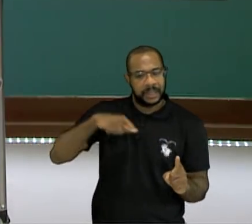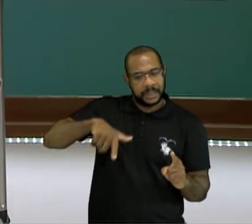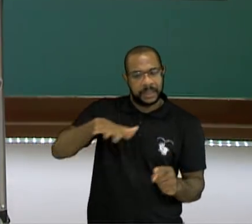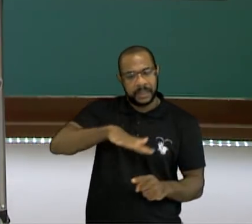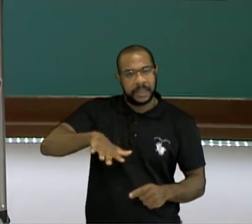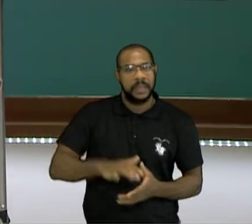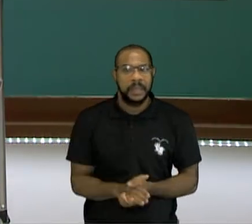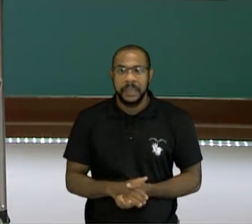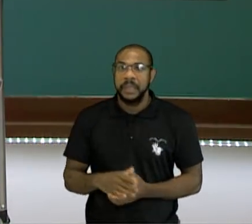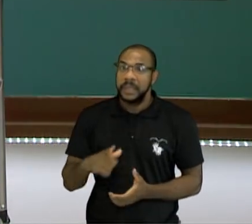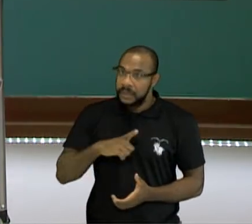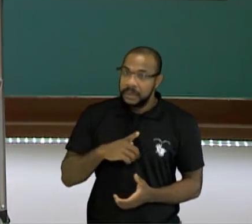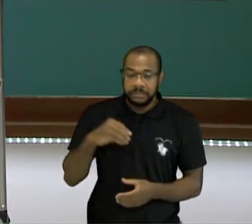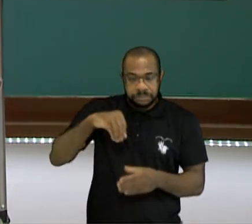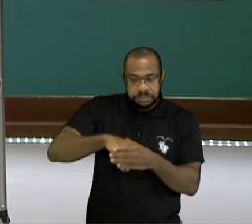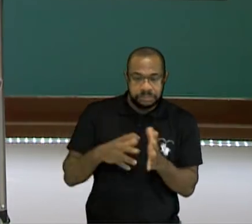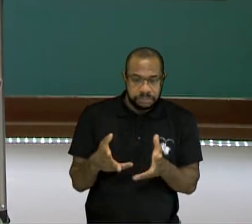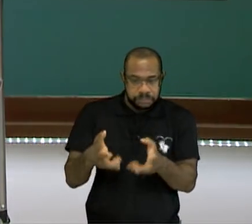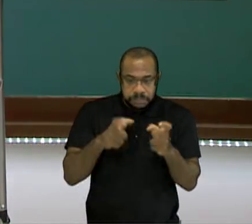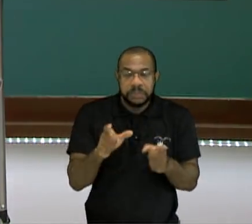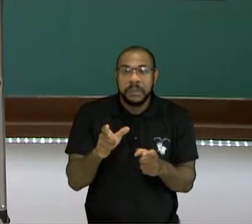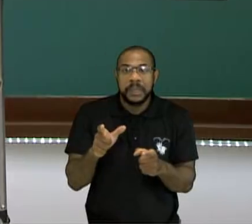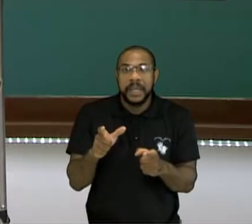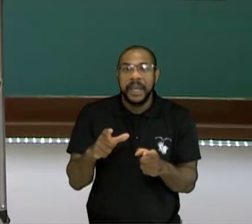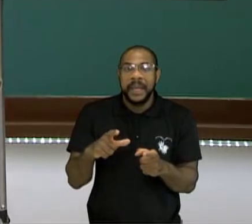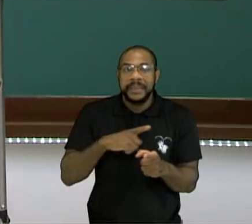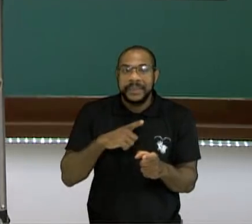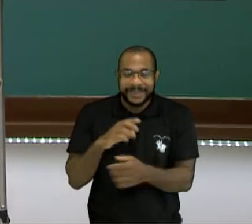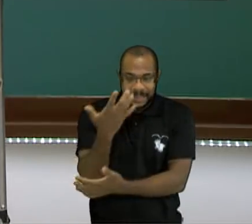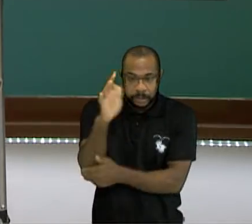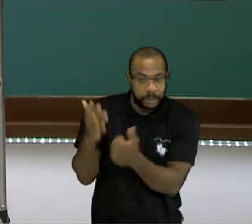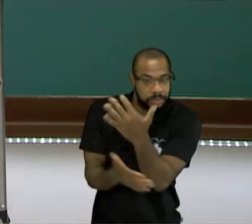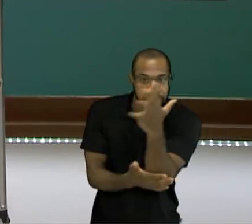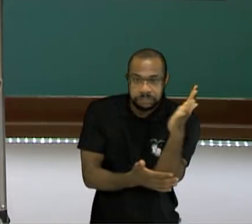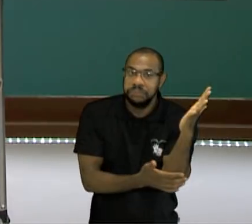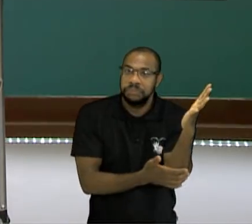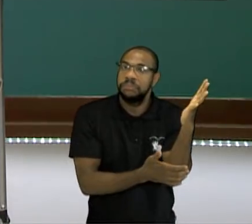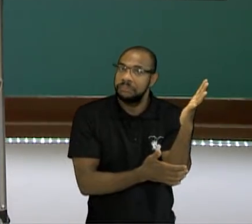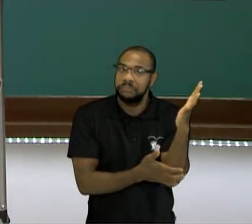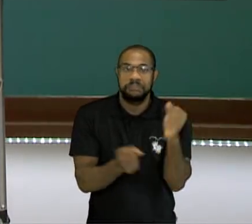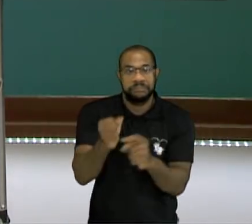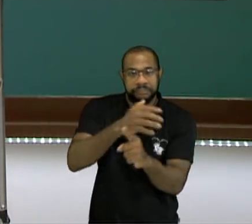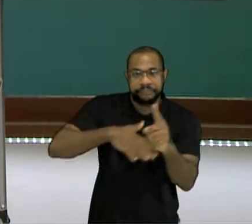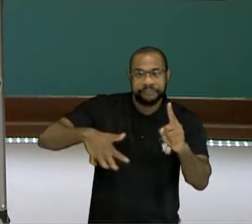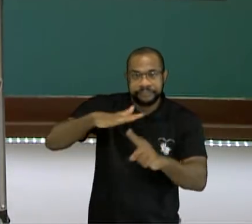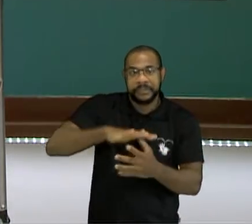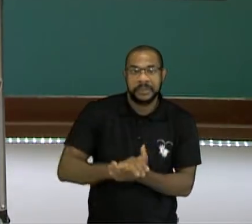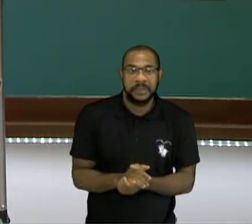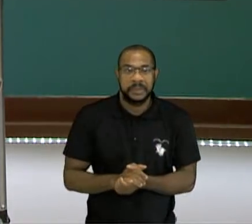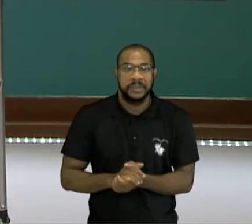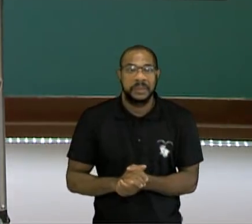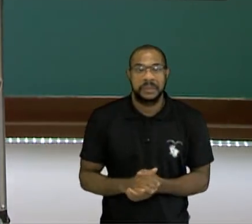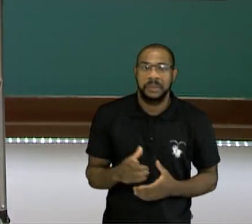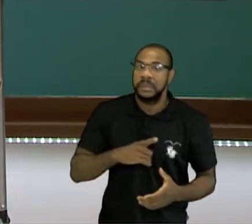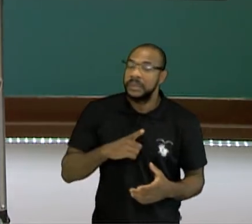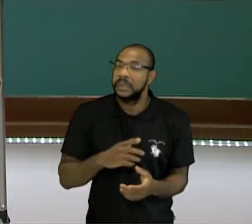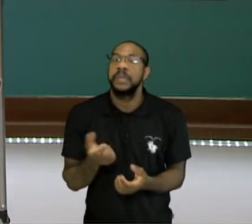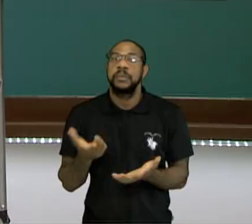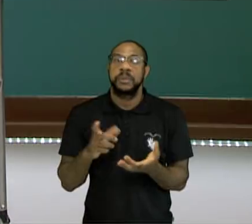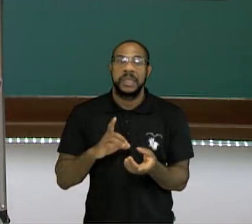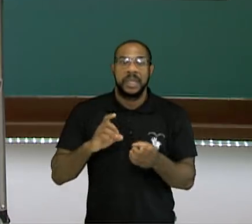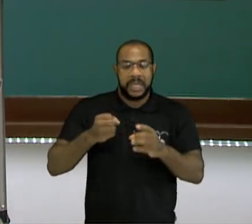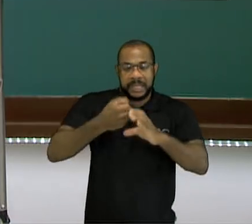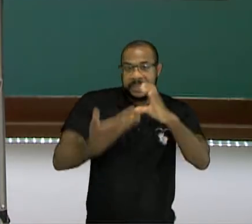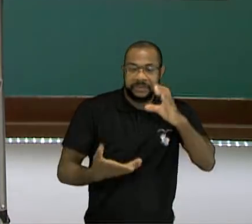na paisagem. Como nós podemos entender isso e aí chegar naquela resposta de que a paisagem possui um caráter dinâmico, pode